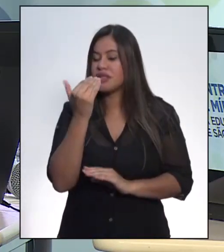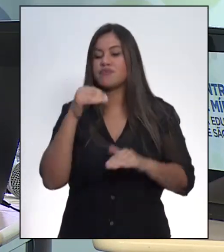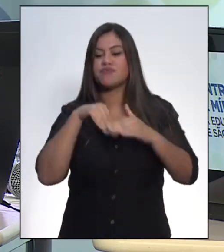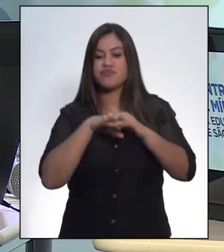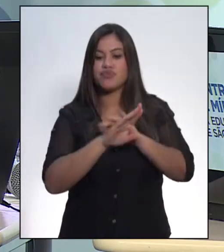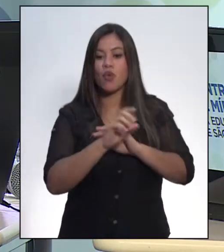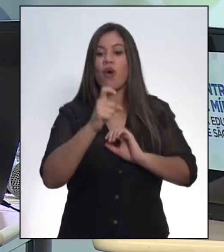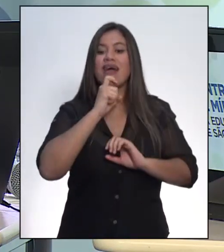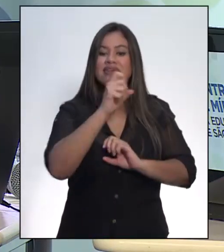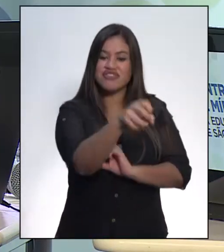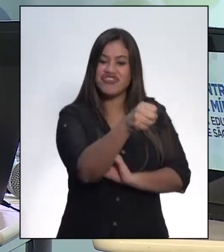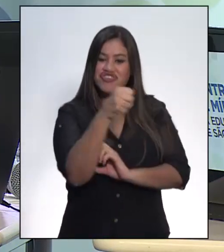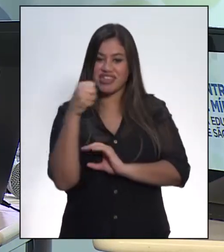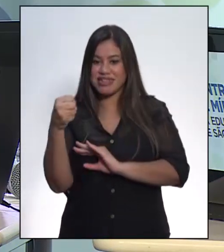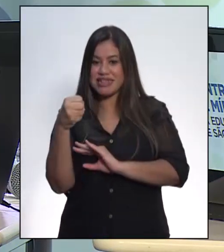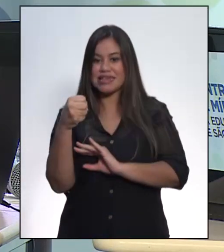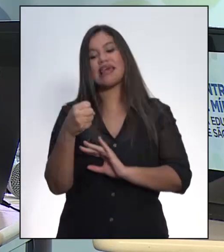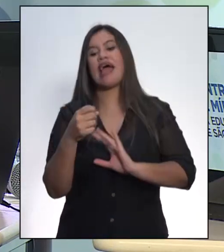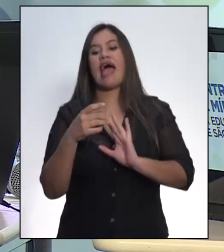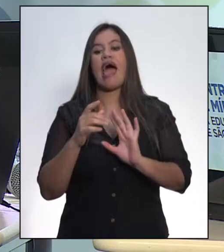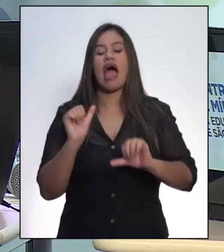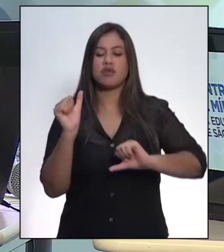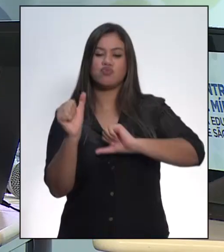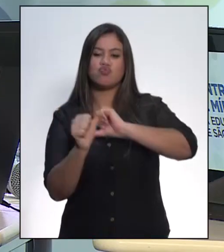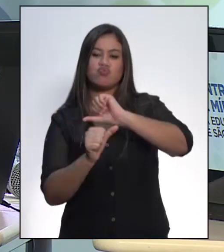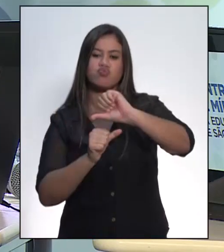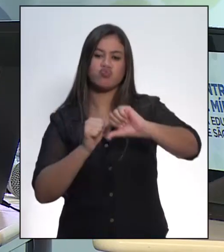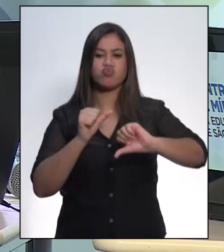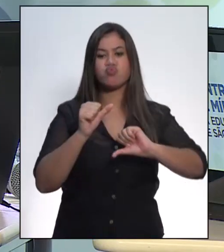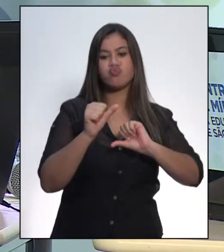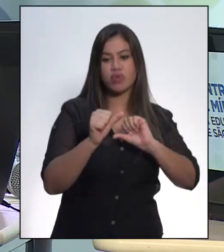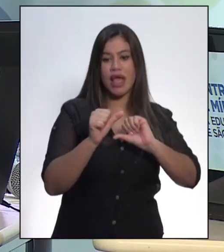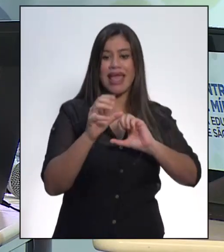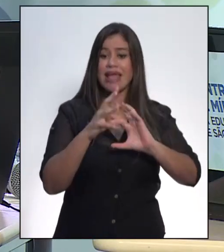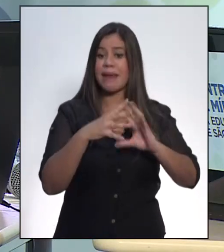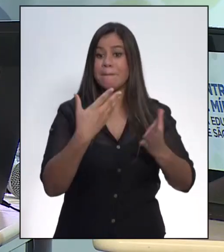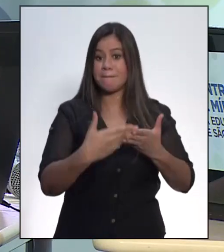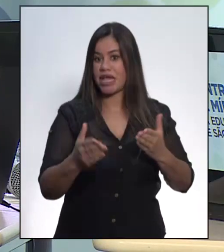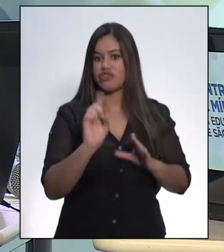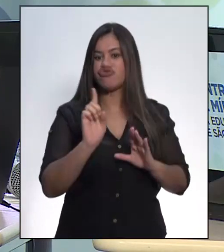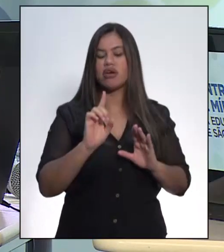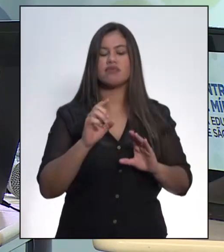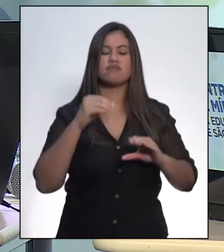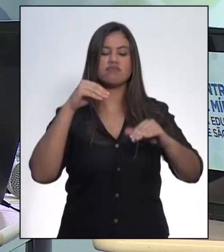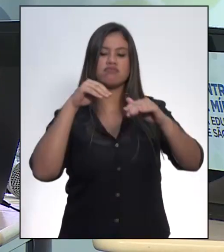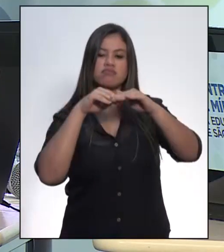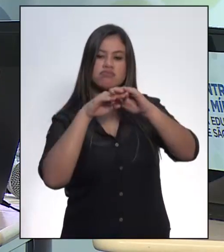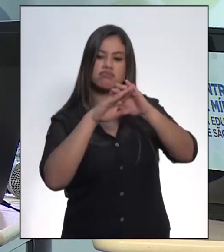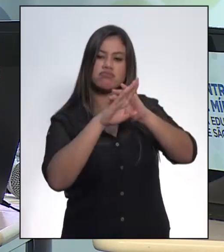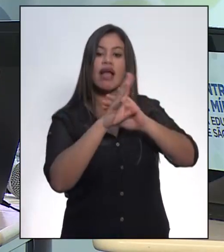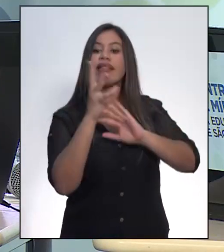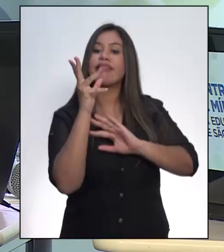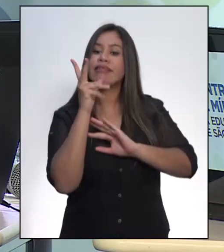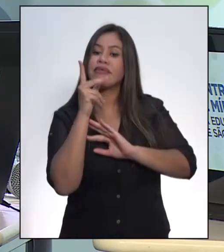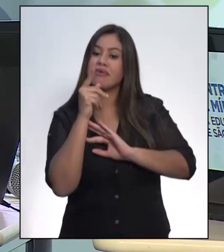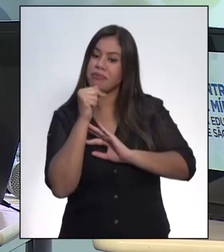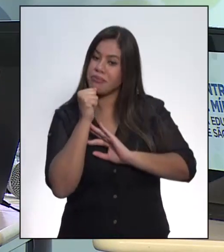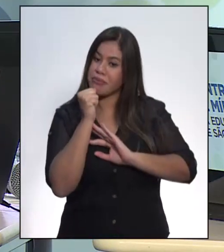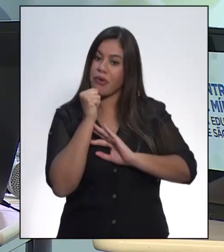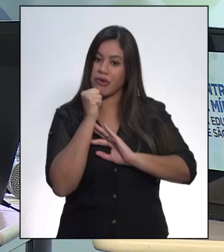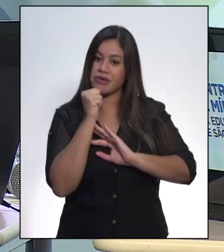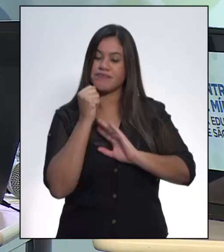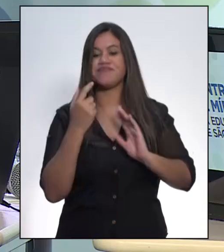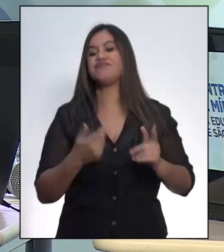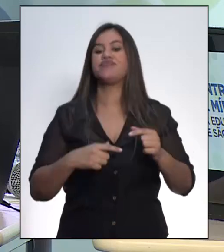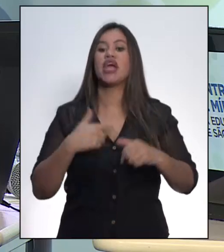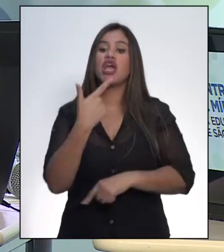geladeira para essa transformação, que é a degradação, a decomposição do alimento, acontecer de forma mais lenta. E outras